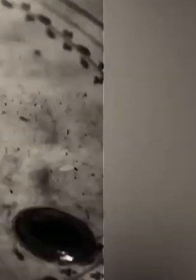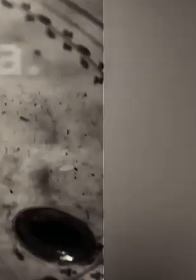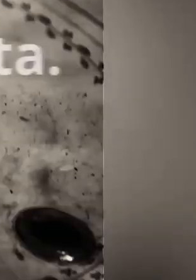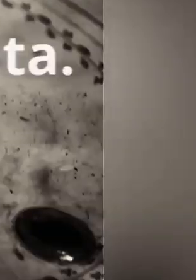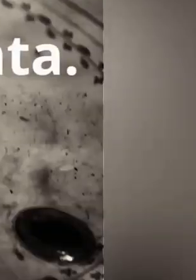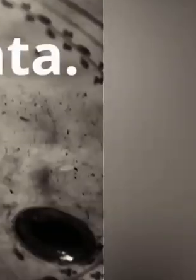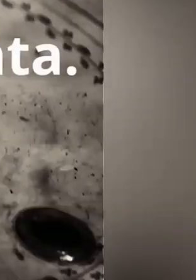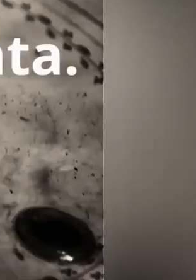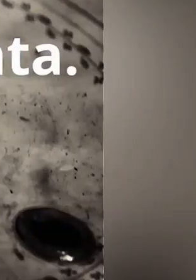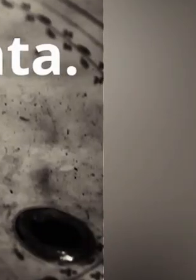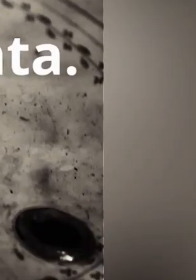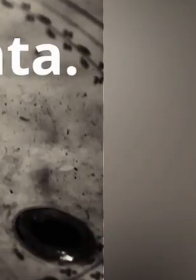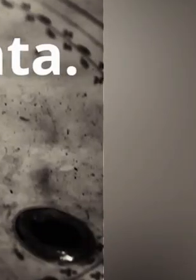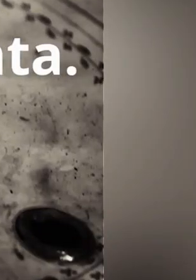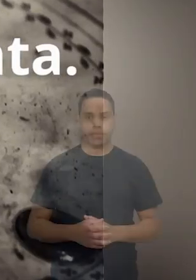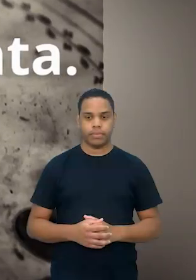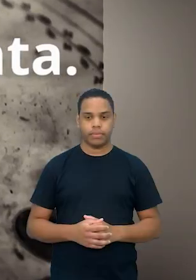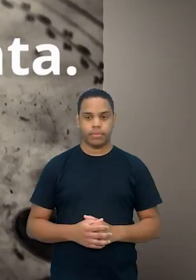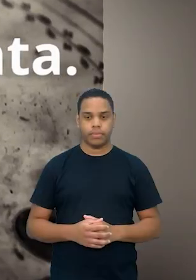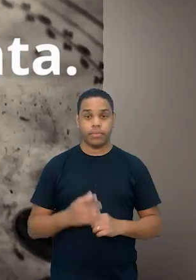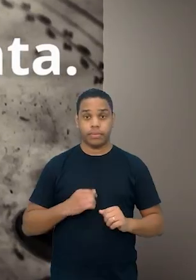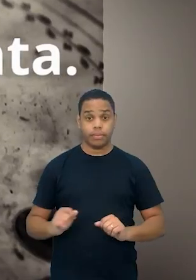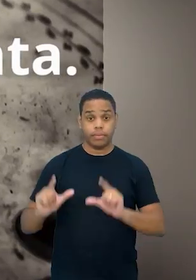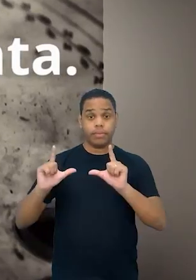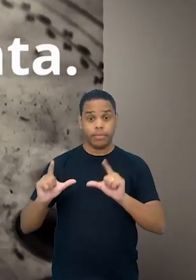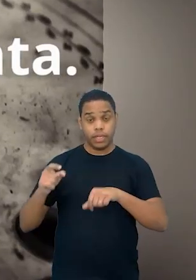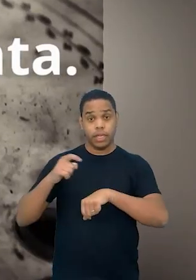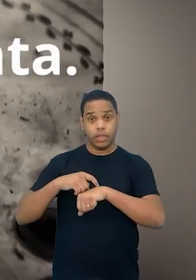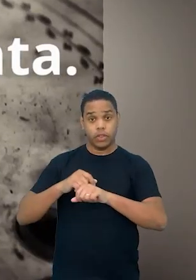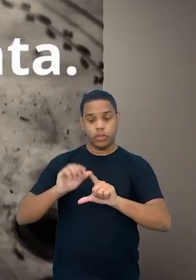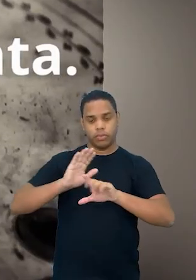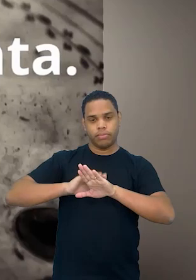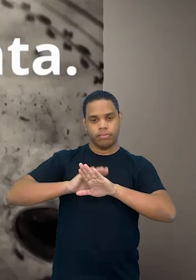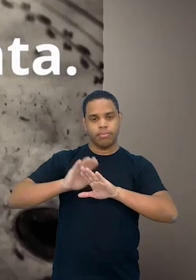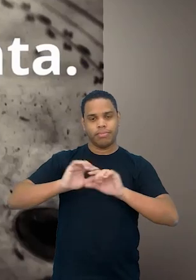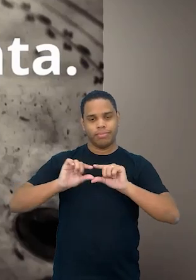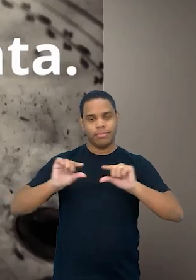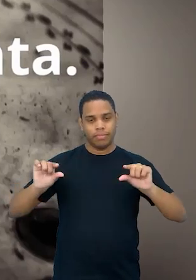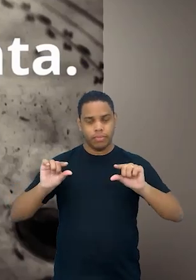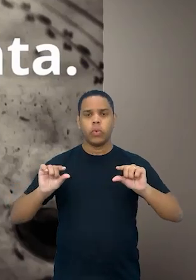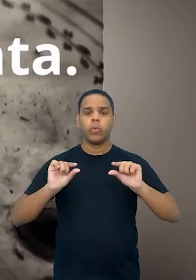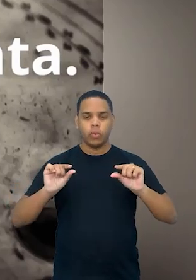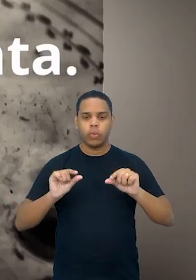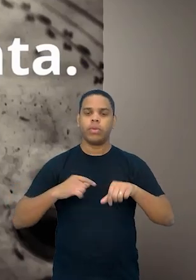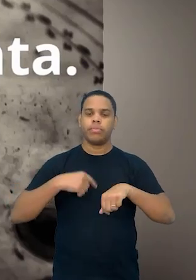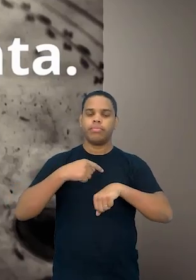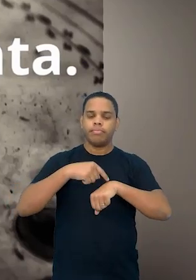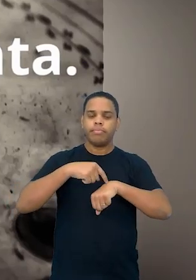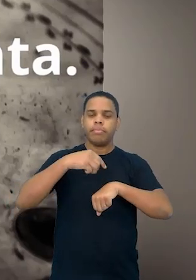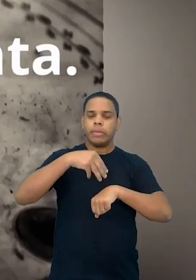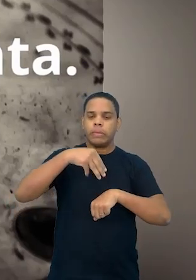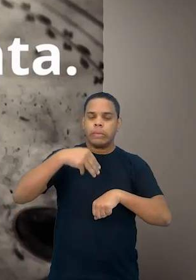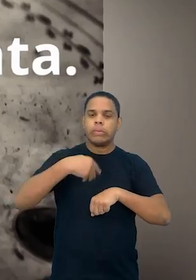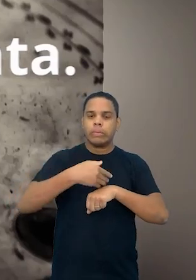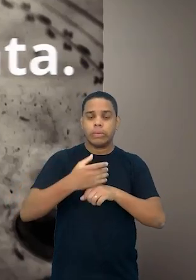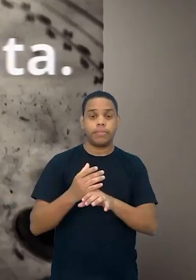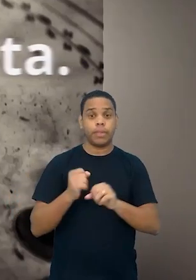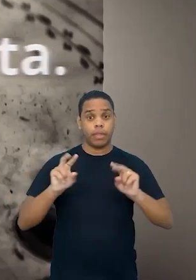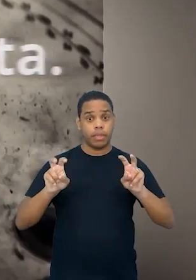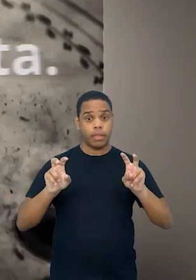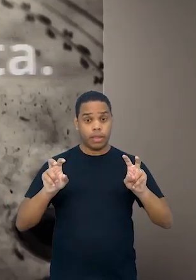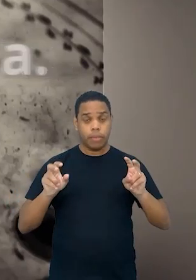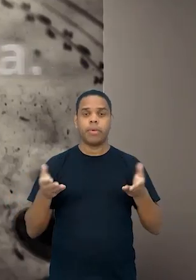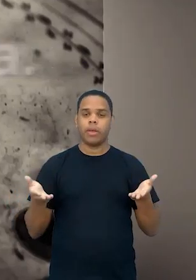lá. Imagem de um relógio com fundo branco e ponteiros pretos. Escrito: cada minuto conta. Título